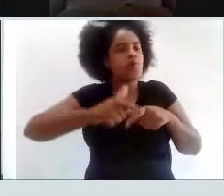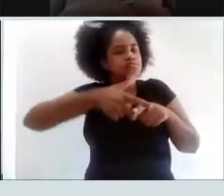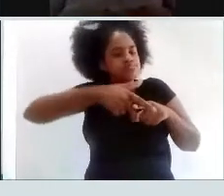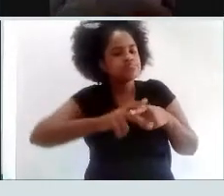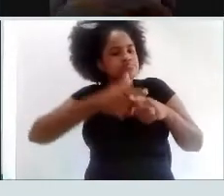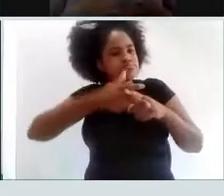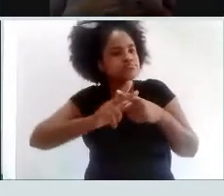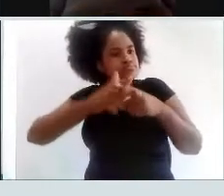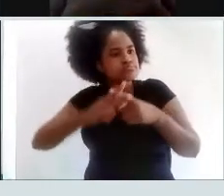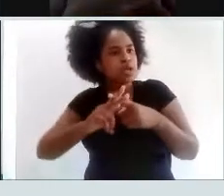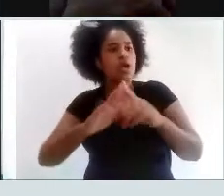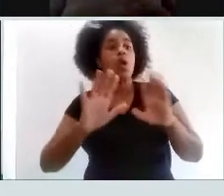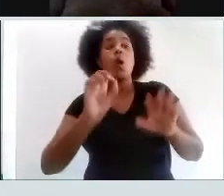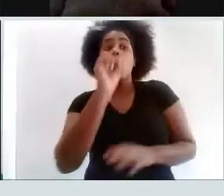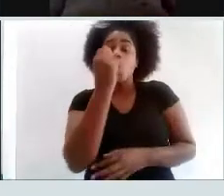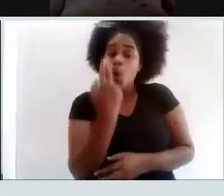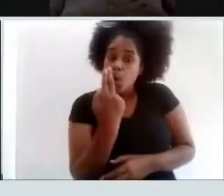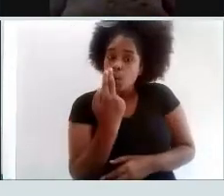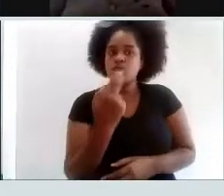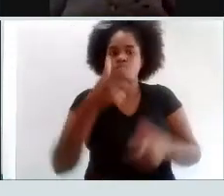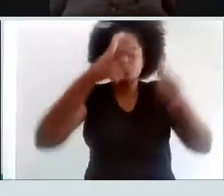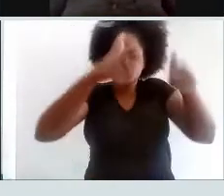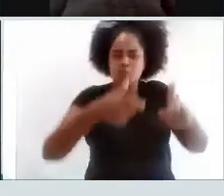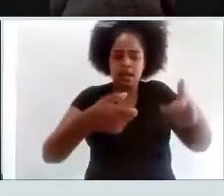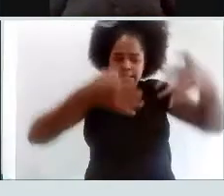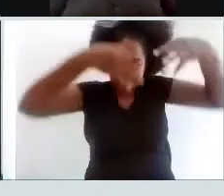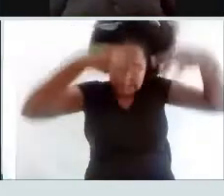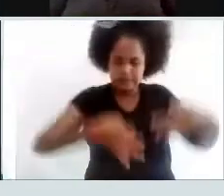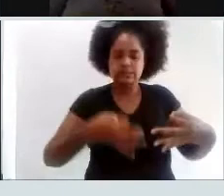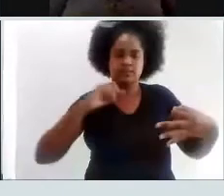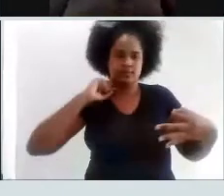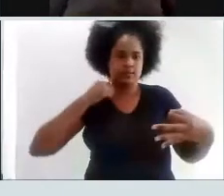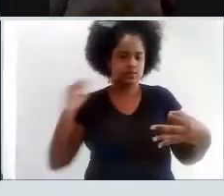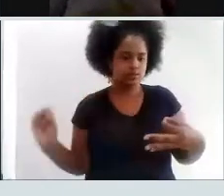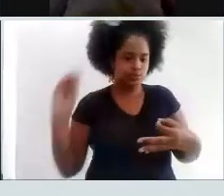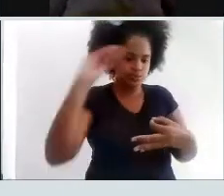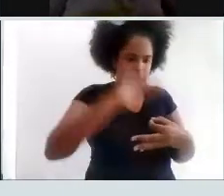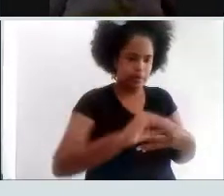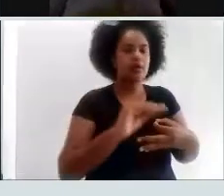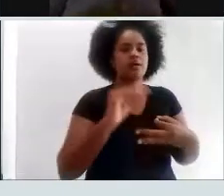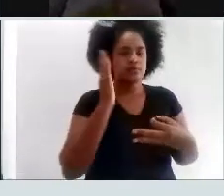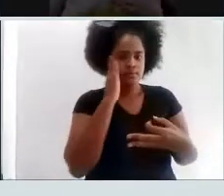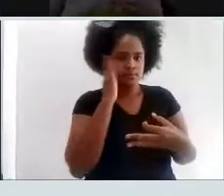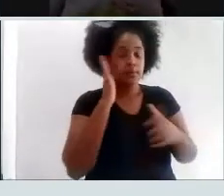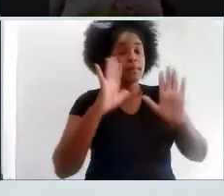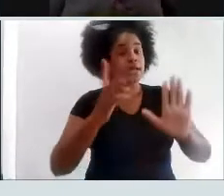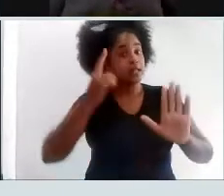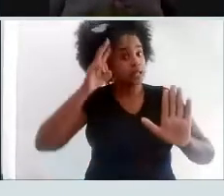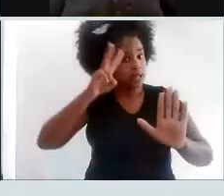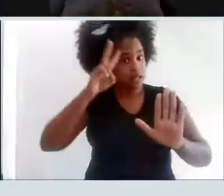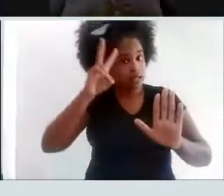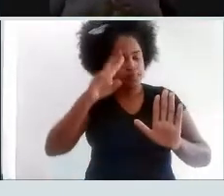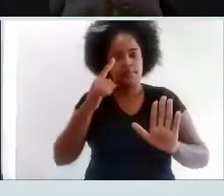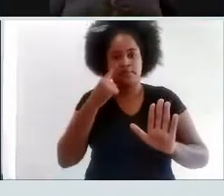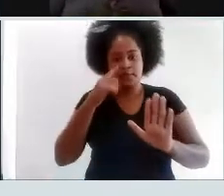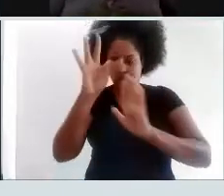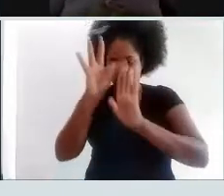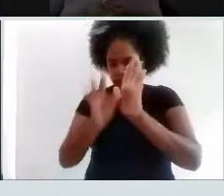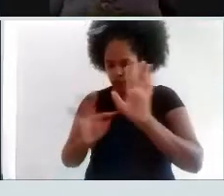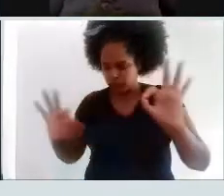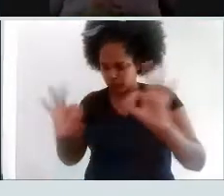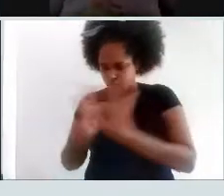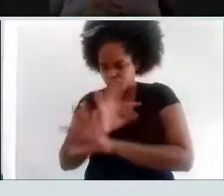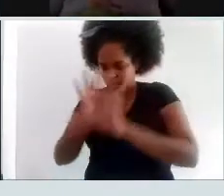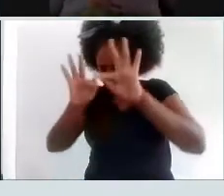mais. Mas, novamente, teremos uma aula só sobre conclusão, mas lembre-se que a conclusão do Enem, vocês já comecem